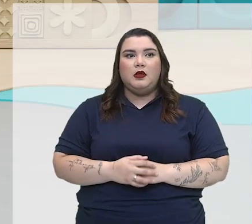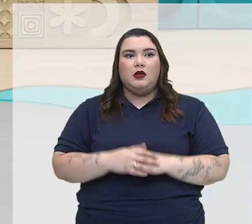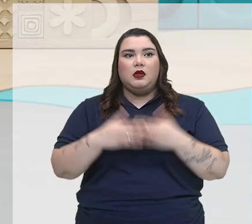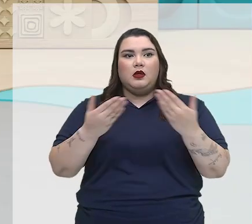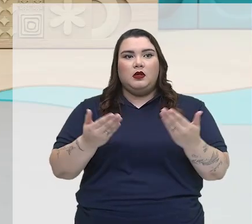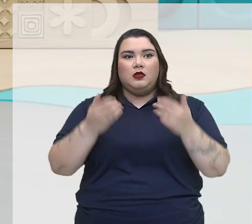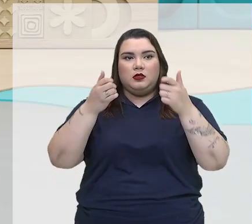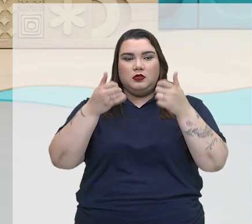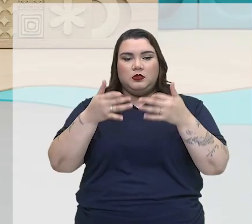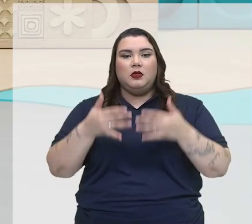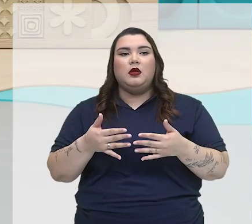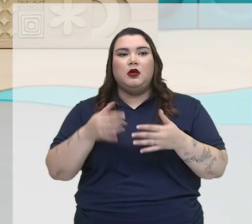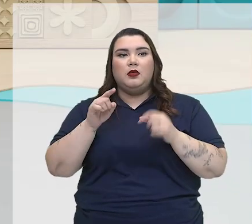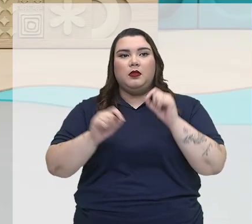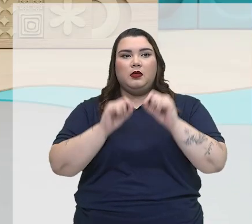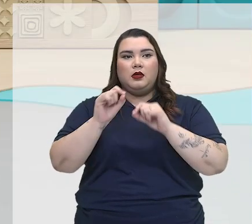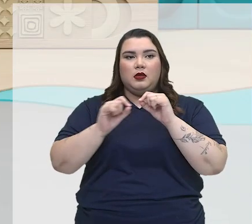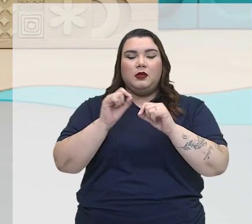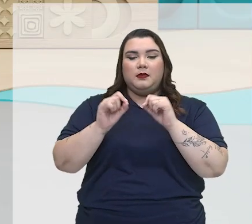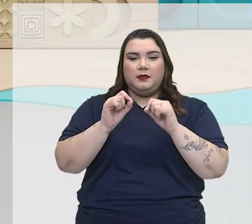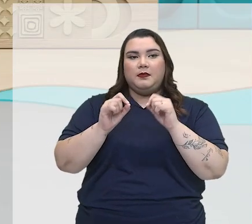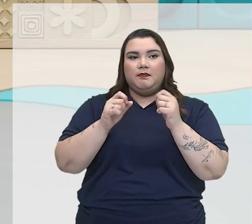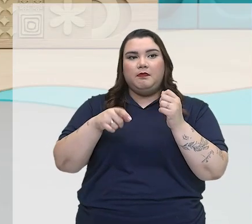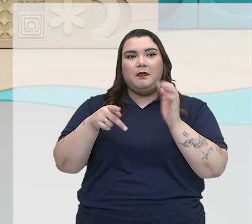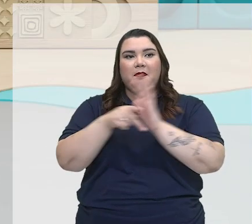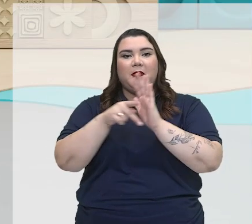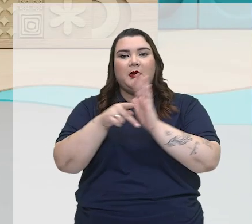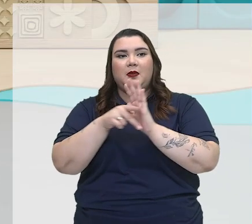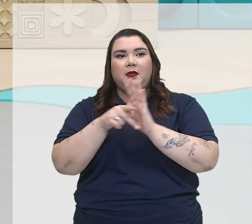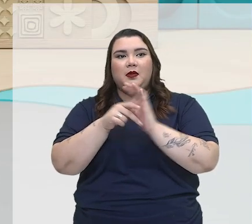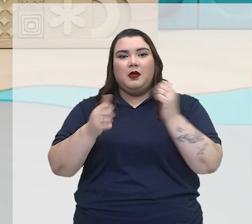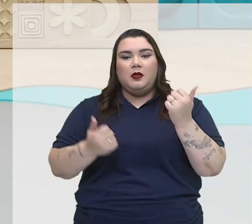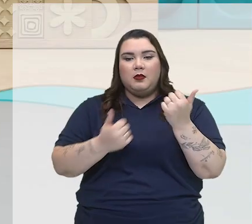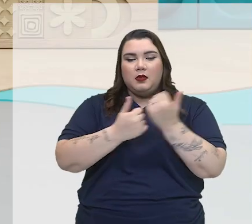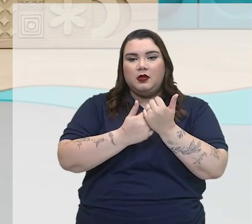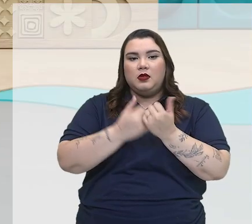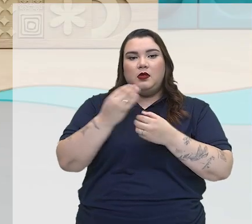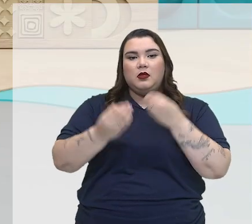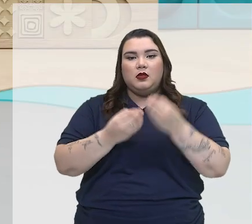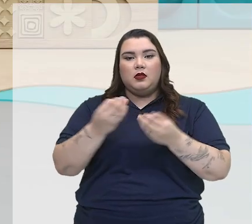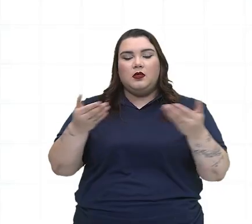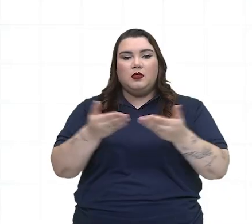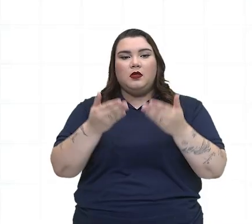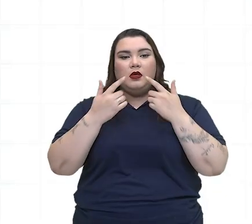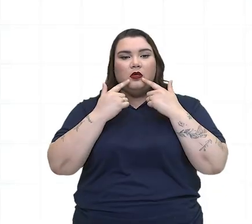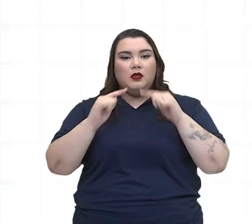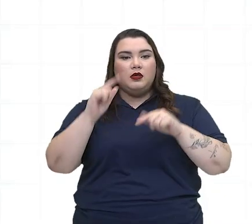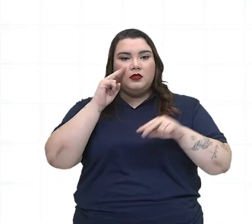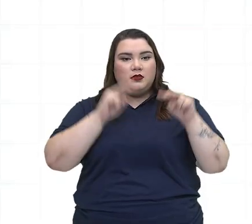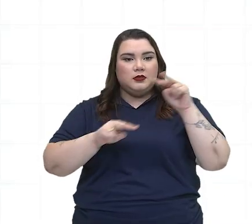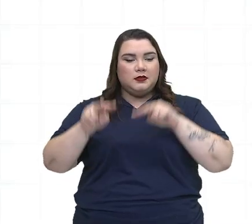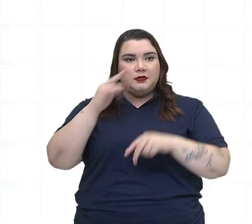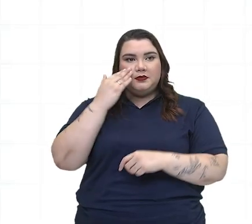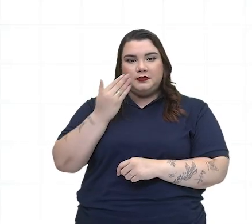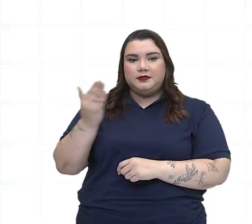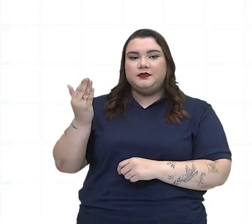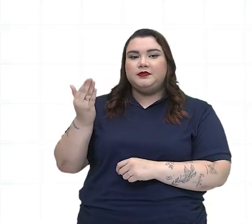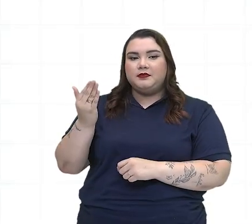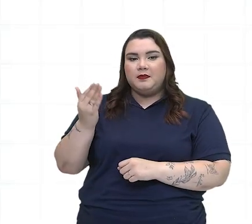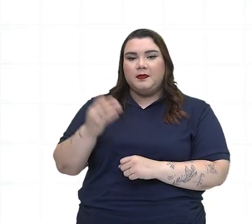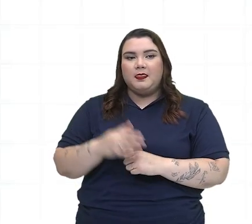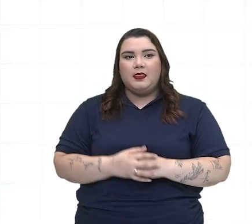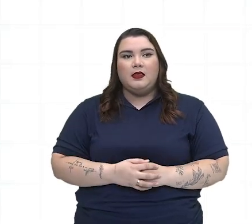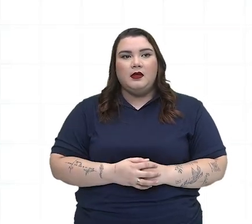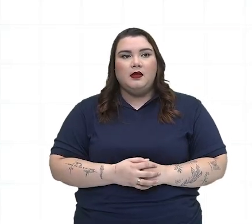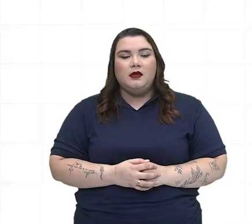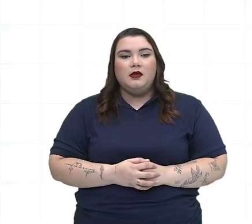de falar sobre o suporte e alguns materiais, nós vamos falar sobre a linguagem visual. Então, a